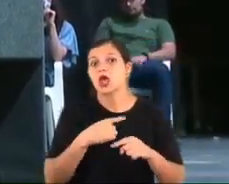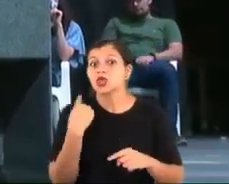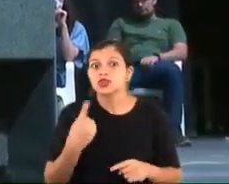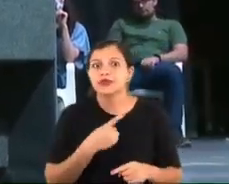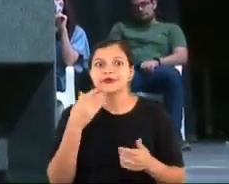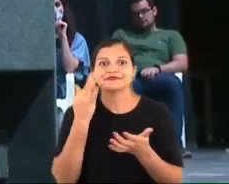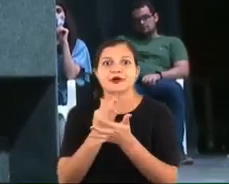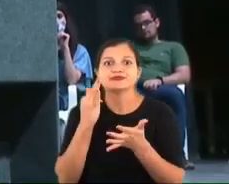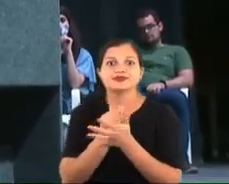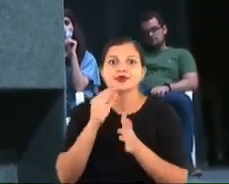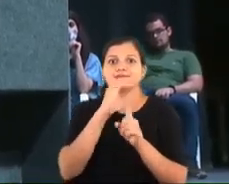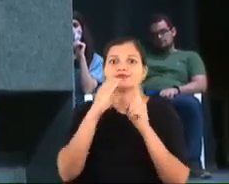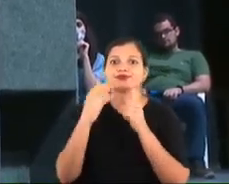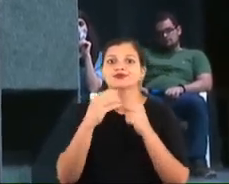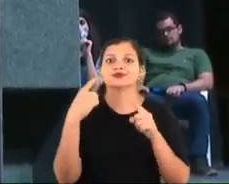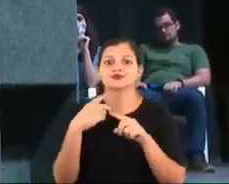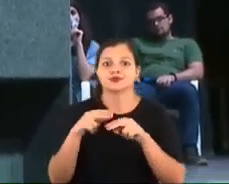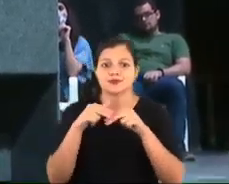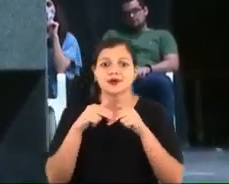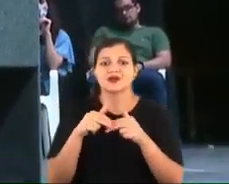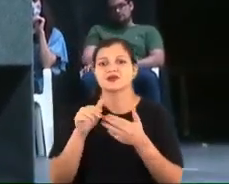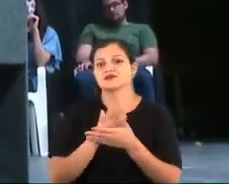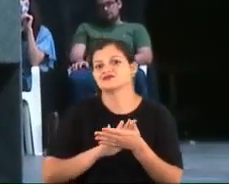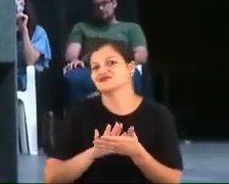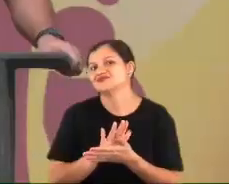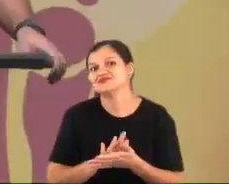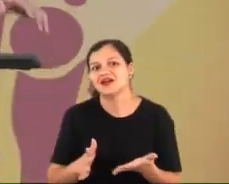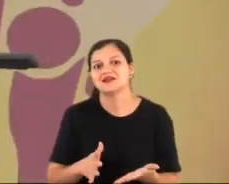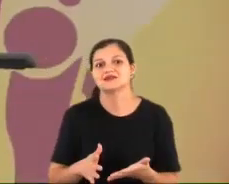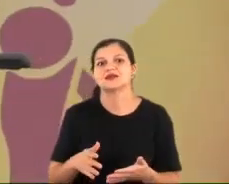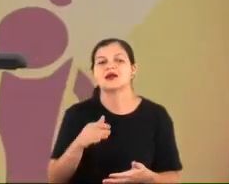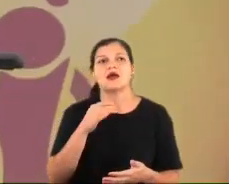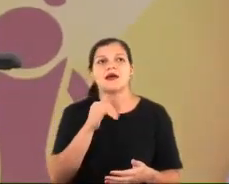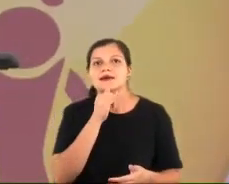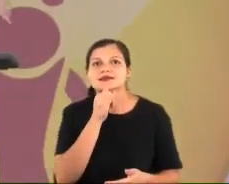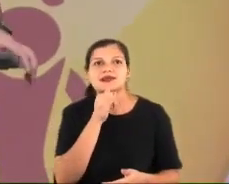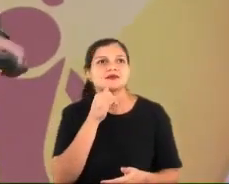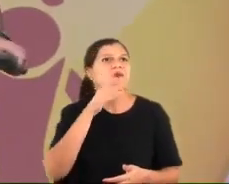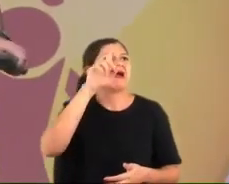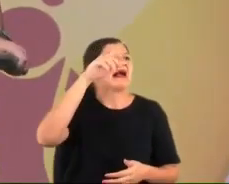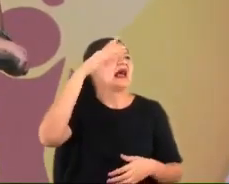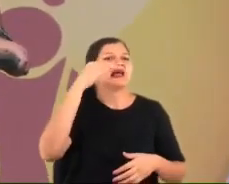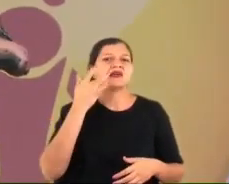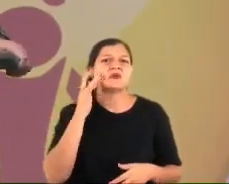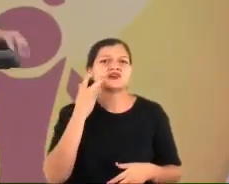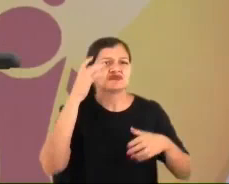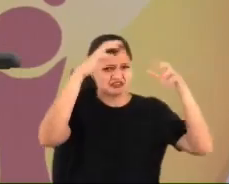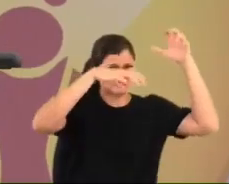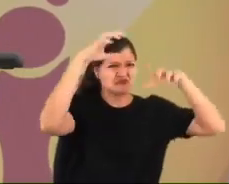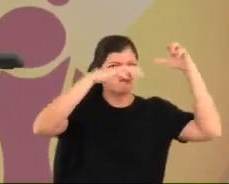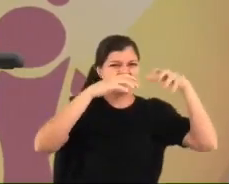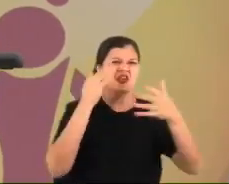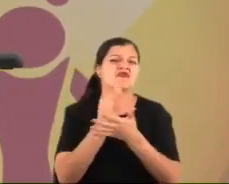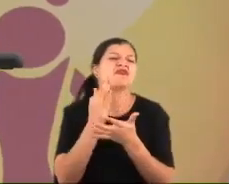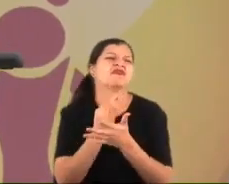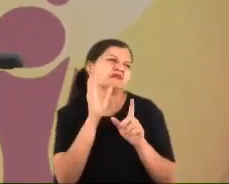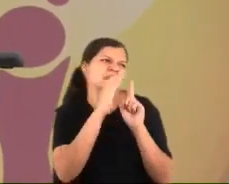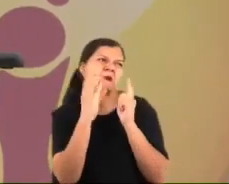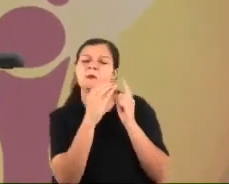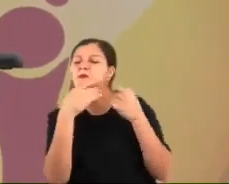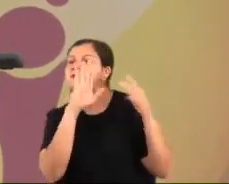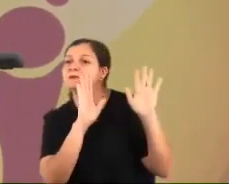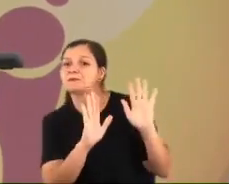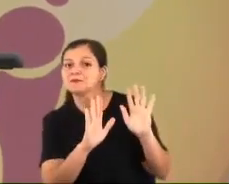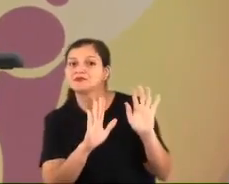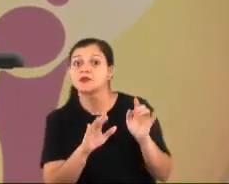chover. Caramba, eu queria que chovesse. Mas com todo mundo aqui. Eu fico buscando esse refrigério de